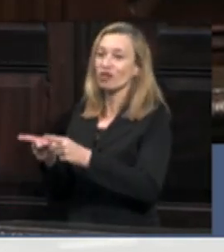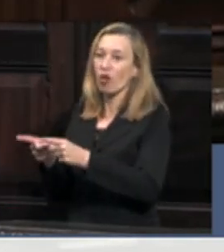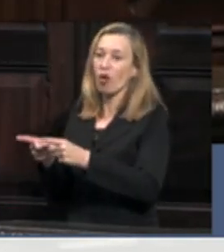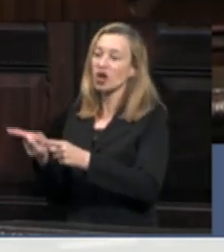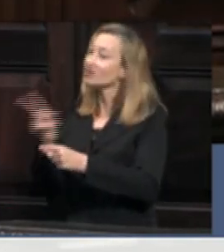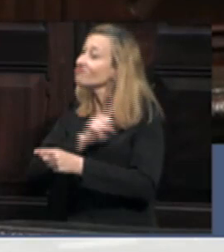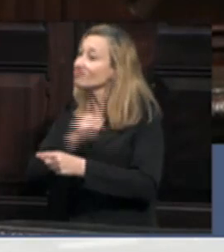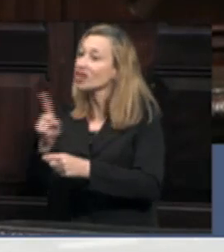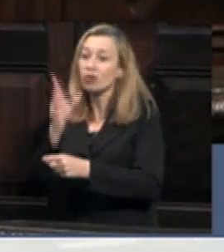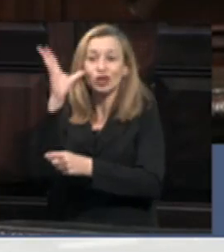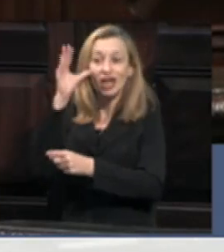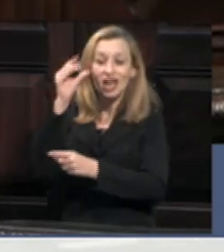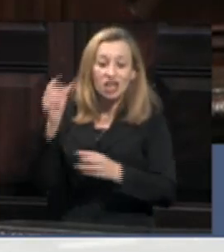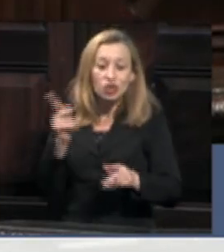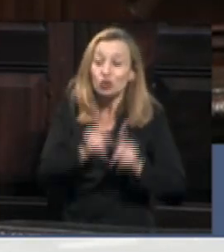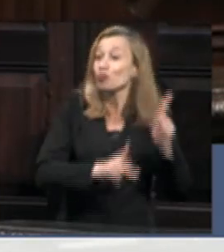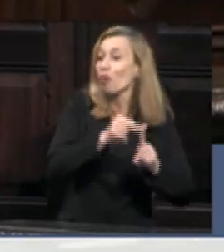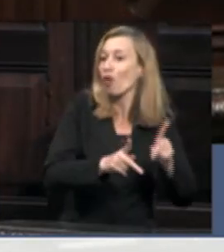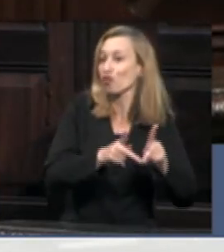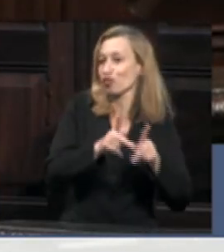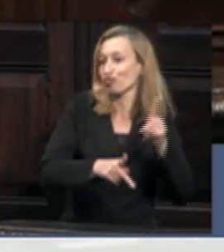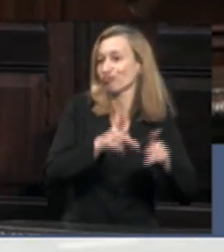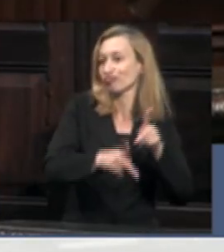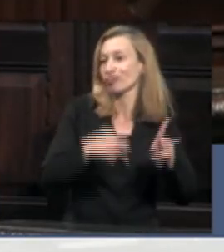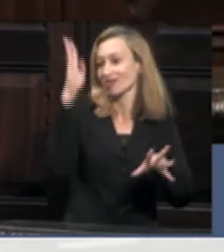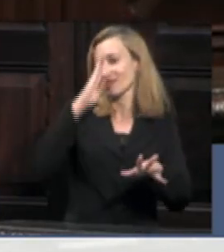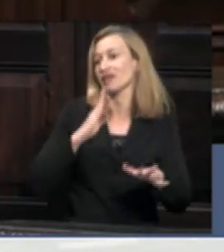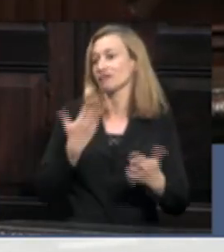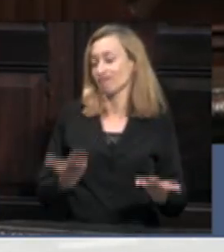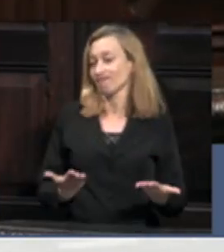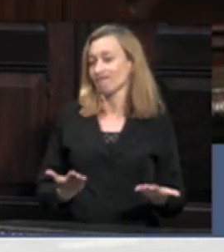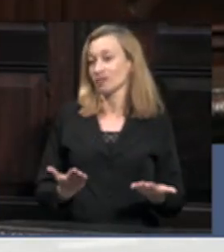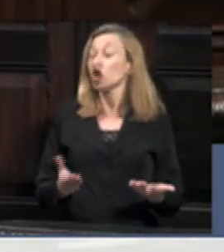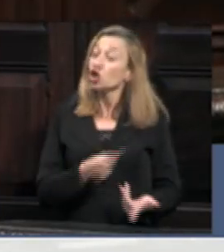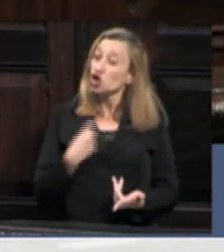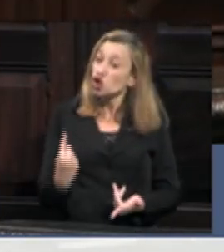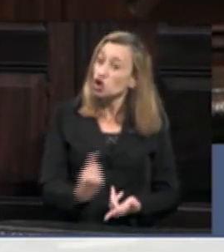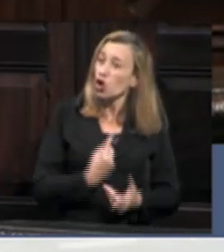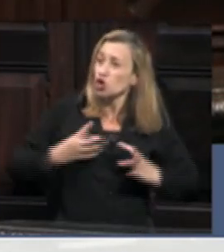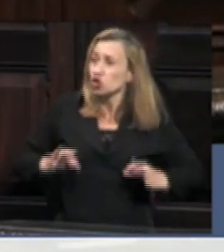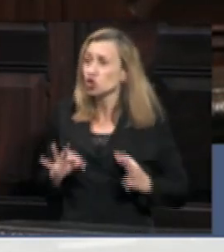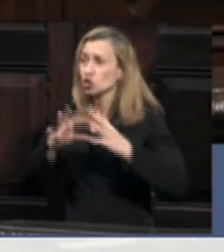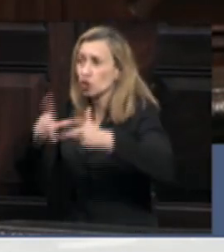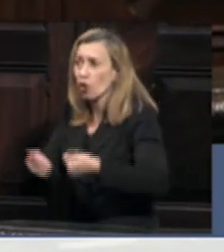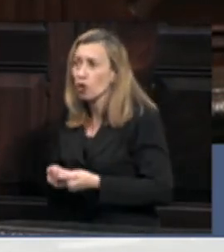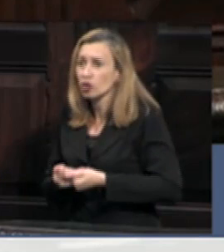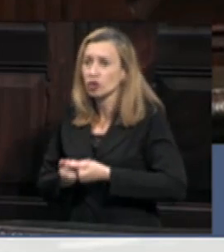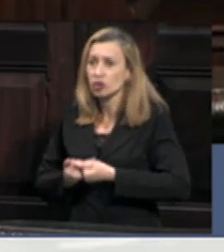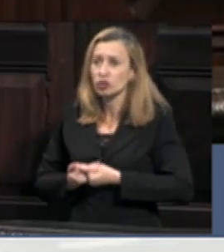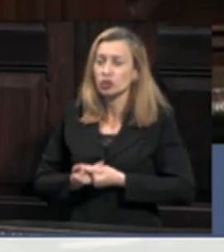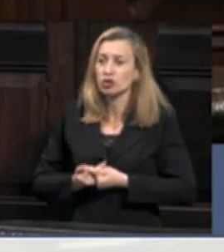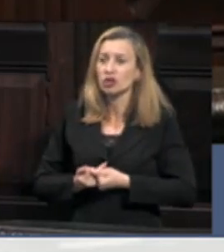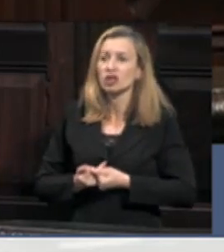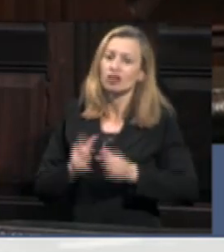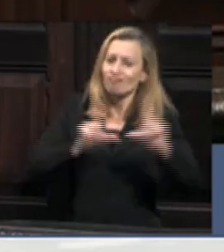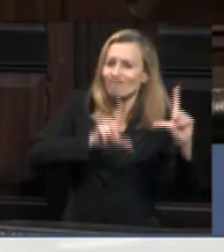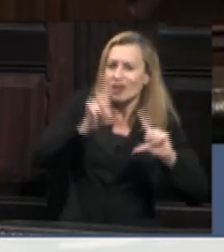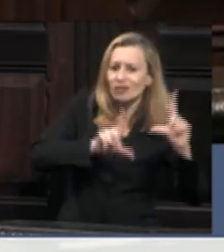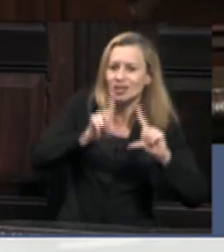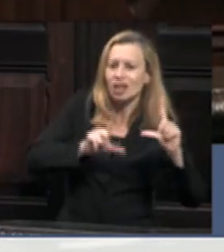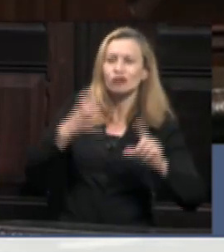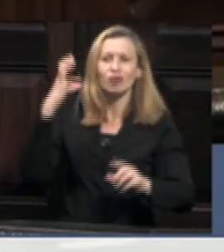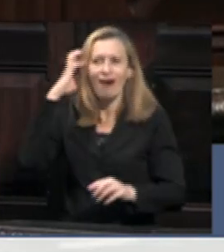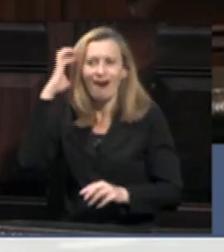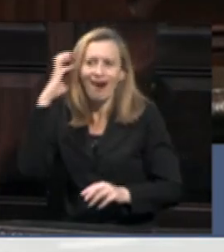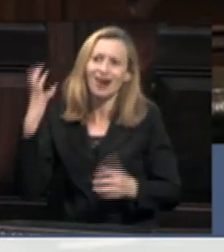Não são os interesses do povo brasileiro. E nós todos, através da televisão, das rádios, de